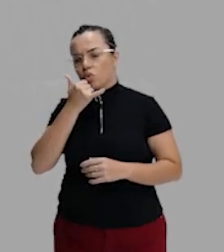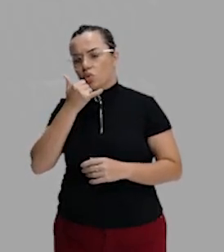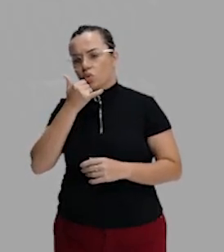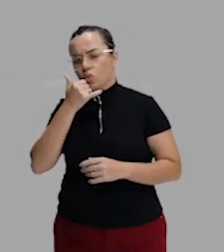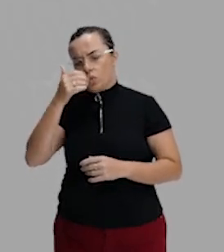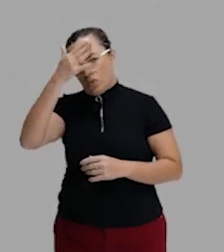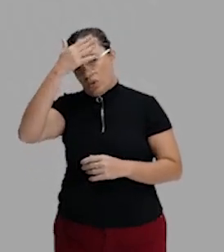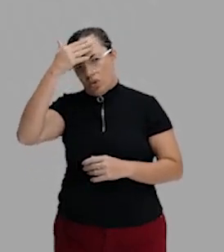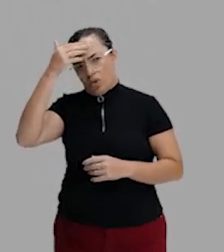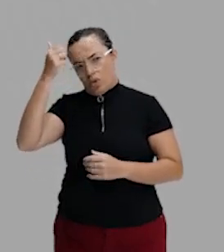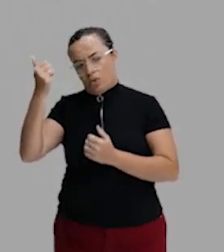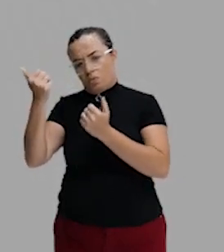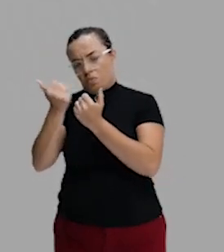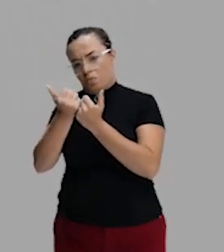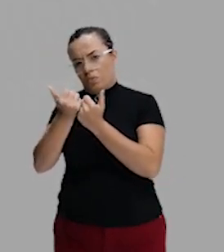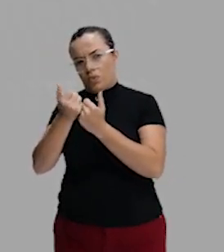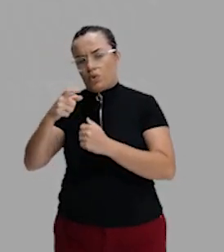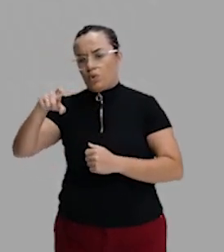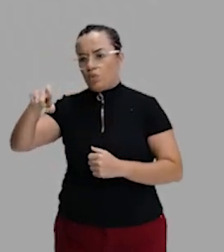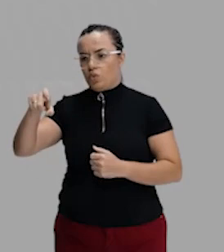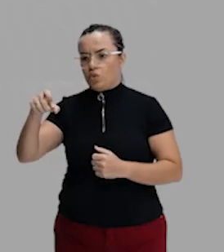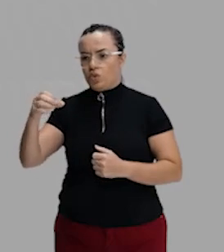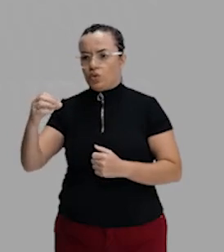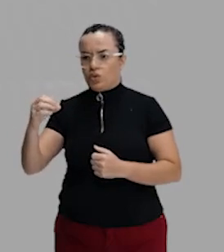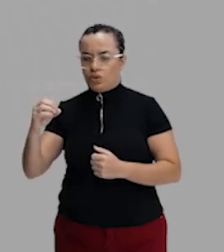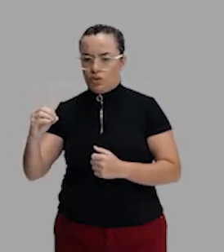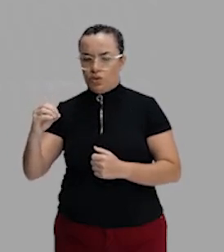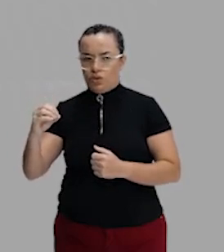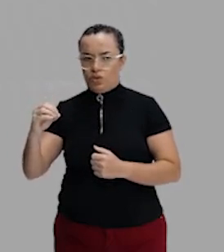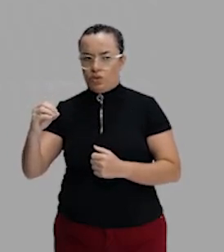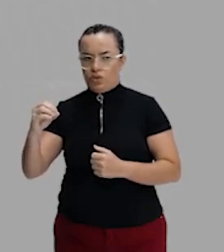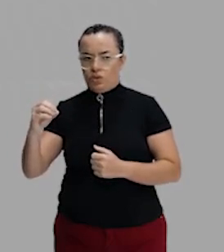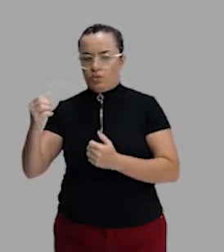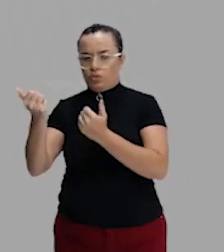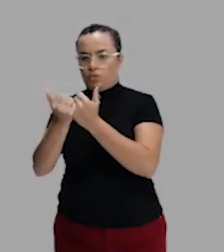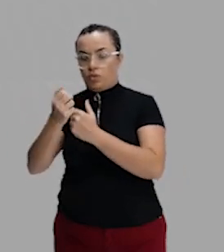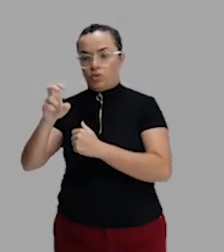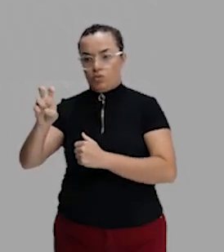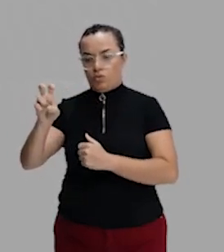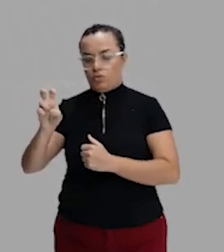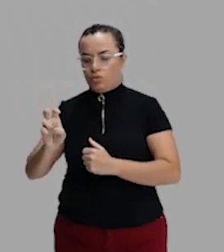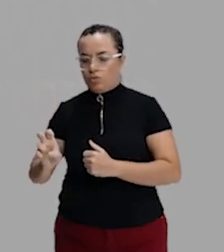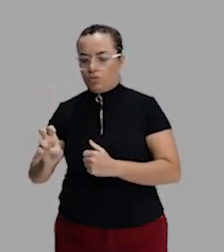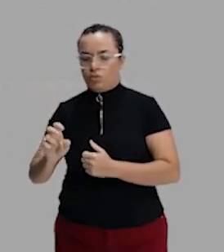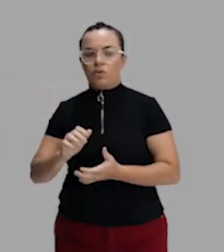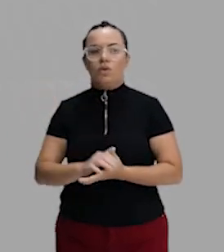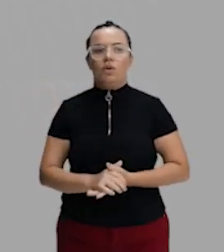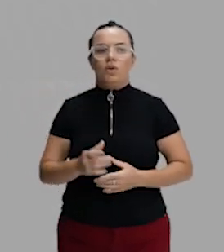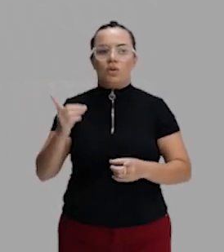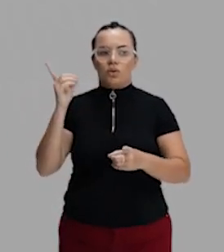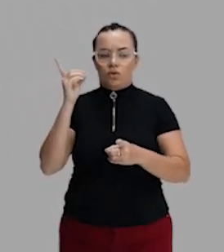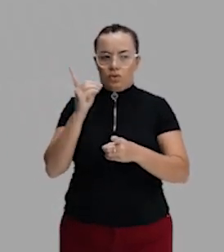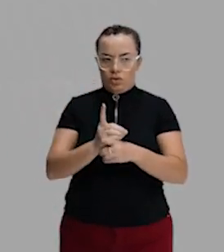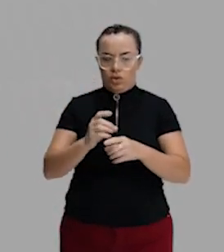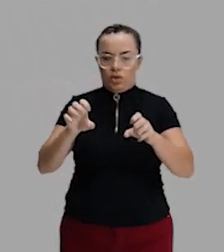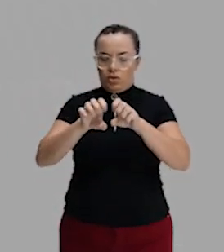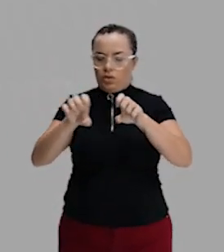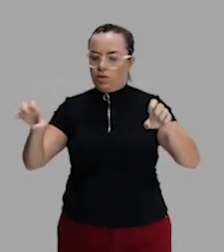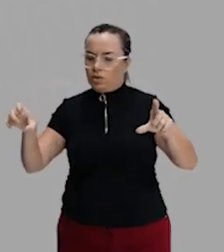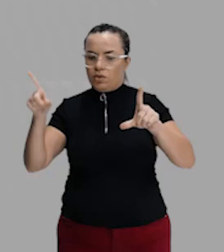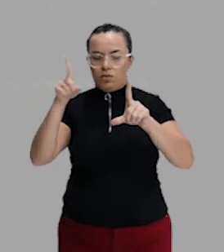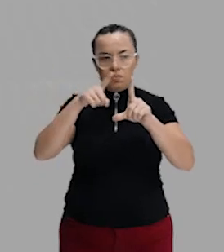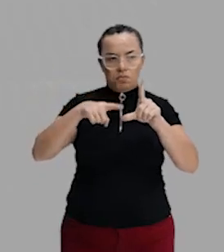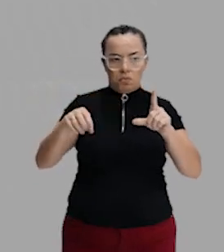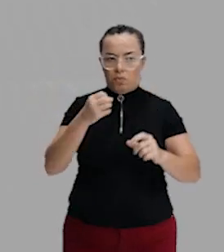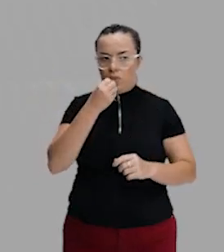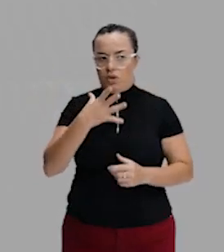esqueci de substituir o x0 pelo 5. Pronto. Encontrei aí a equação da minha parábola. Certinho?